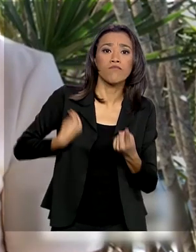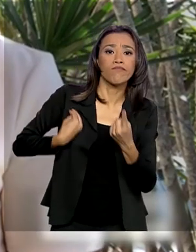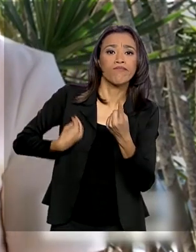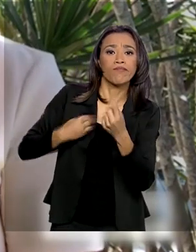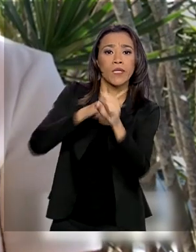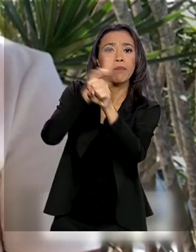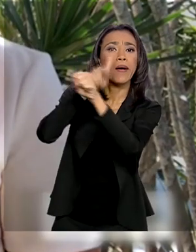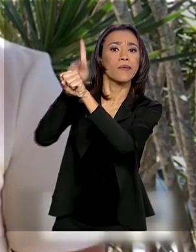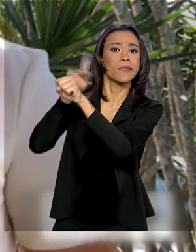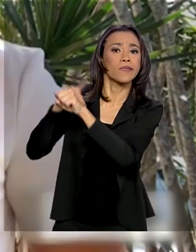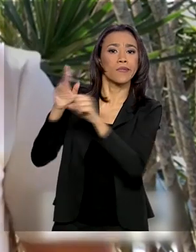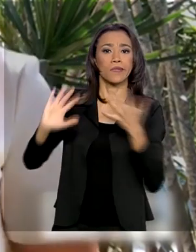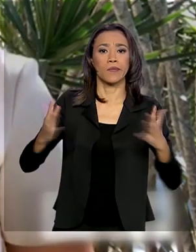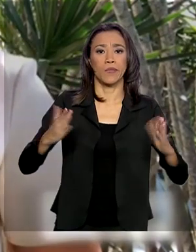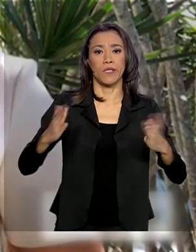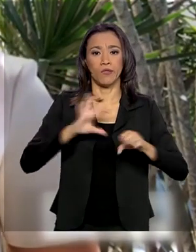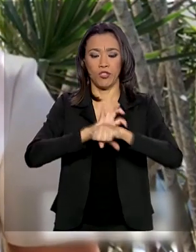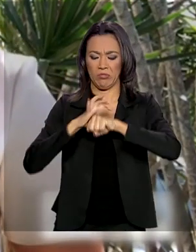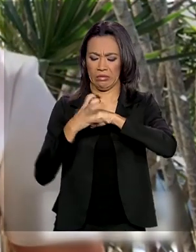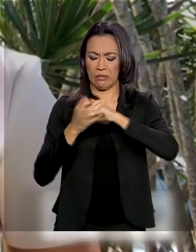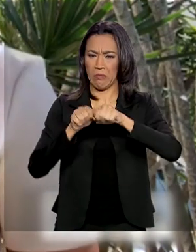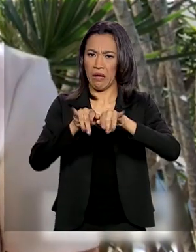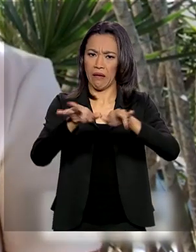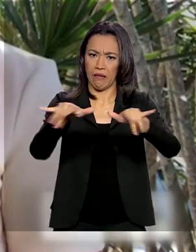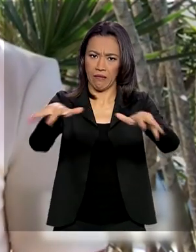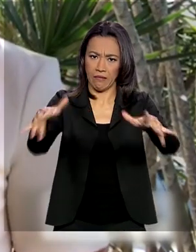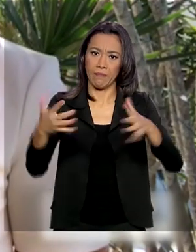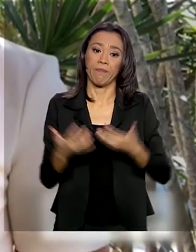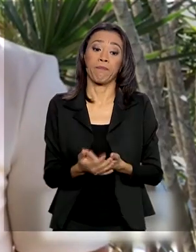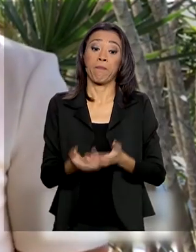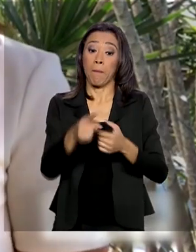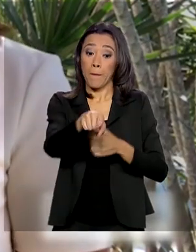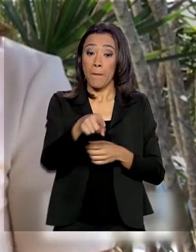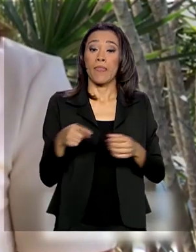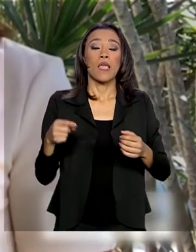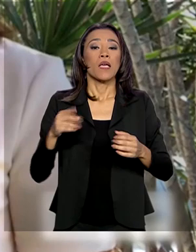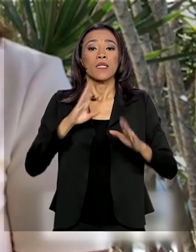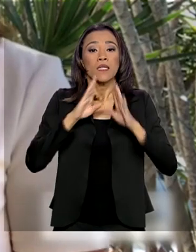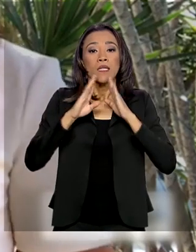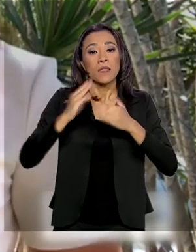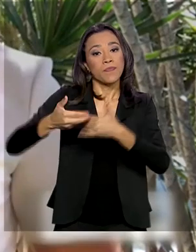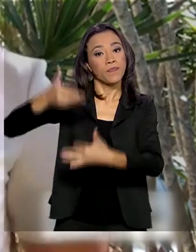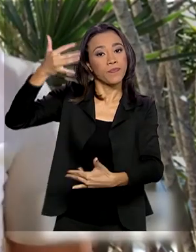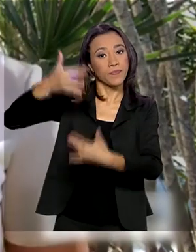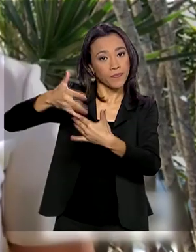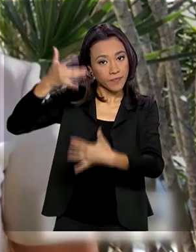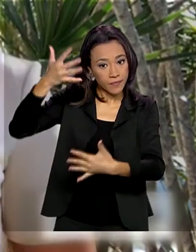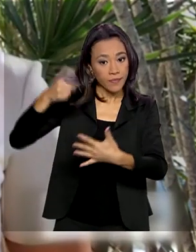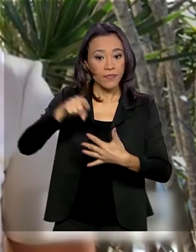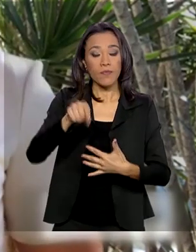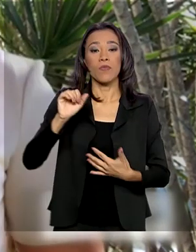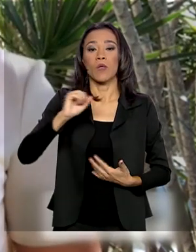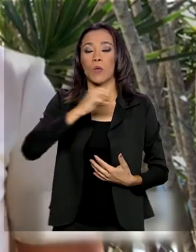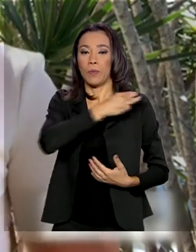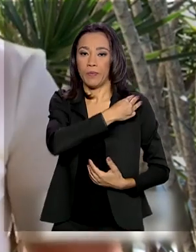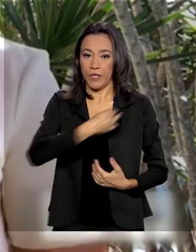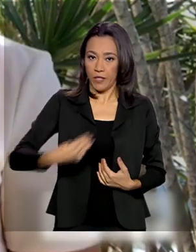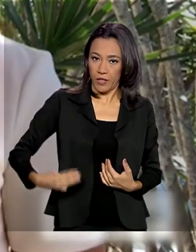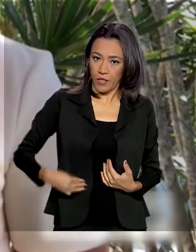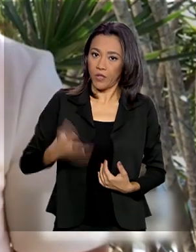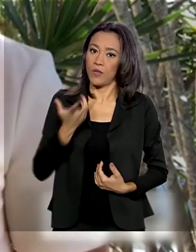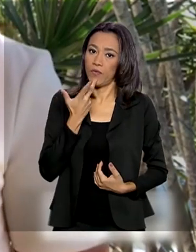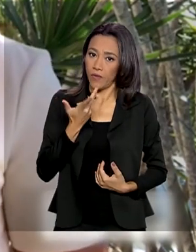pandemia do novo coronavírus. Pelas redes sociais, o ministro do Turismo, Marcelo Álvaro Antônio,